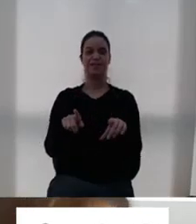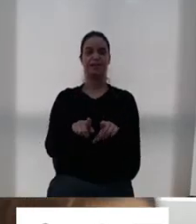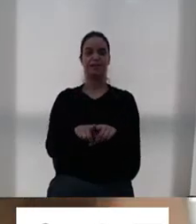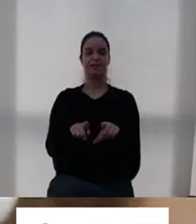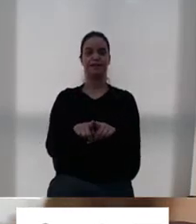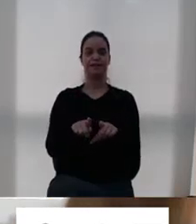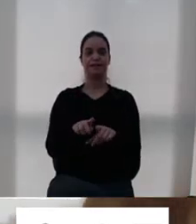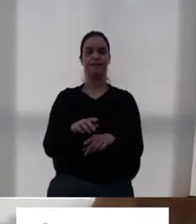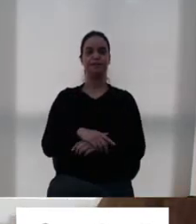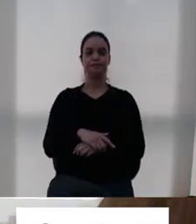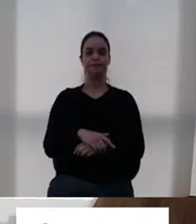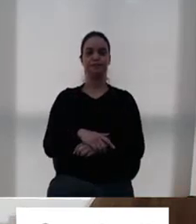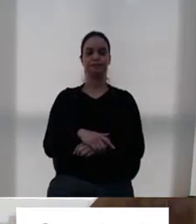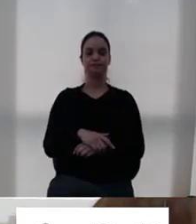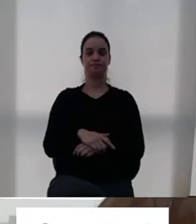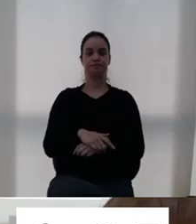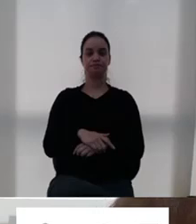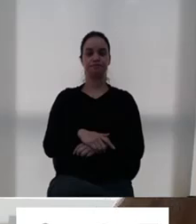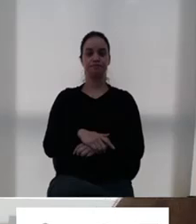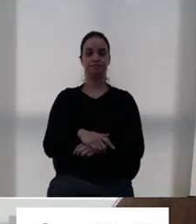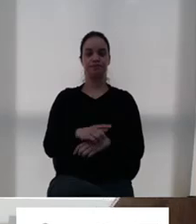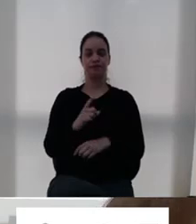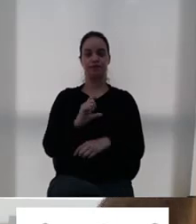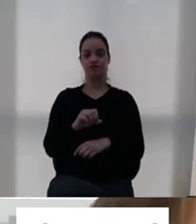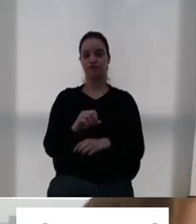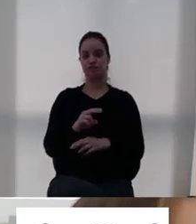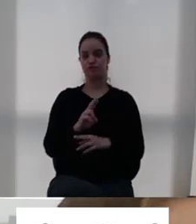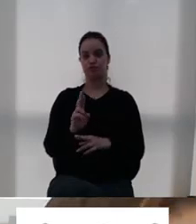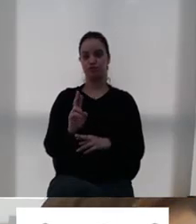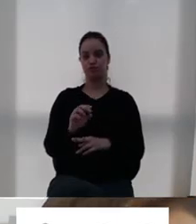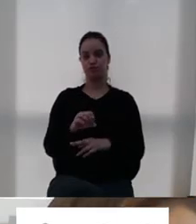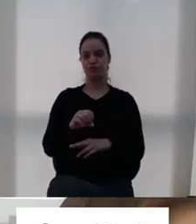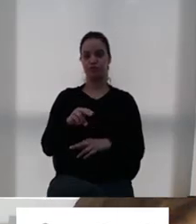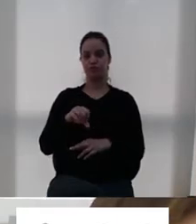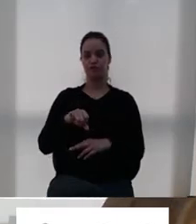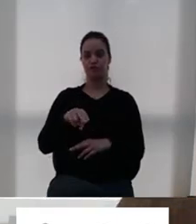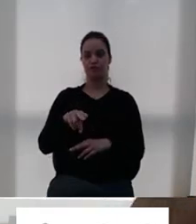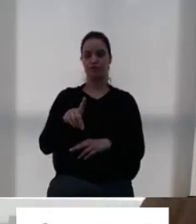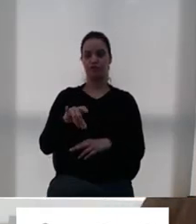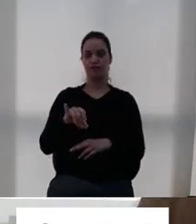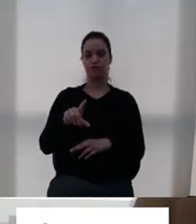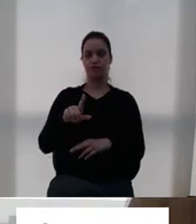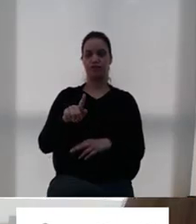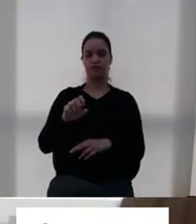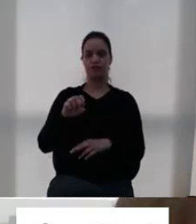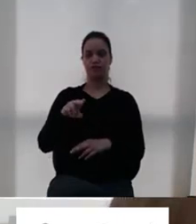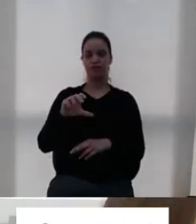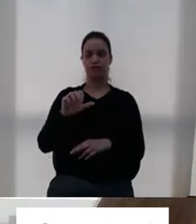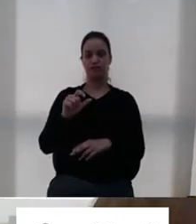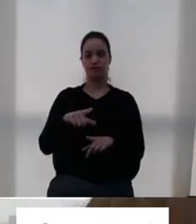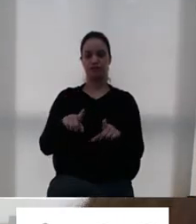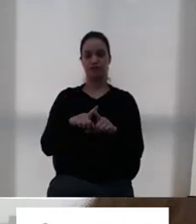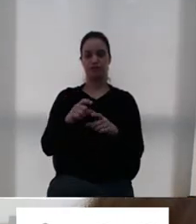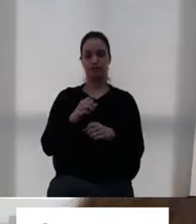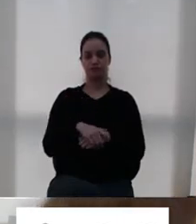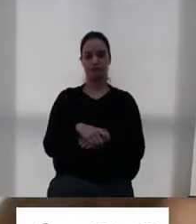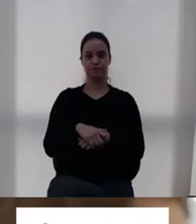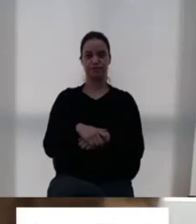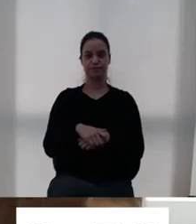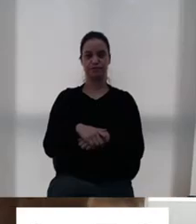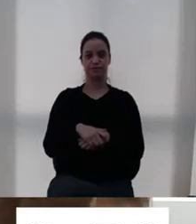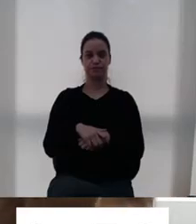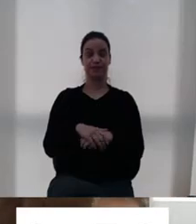de assento indígena, de nome indígena. Essa parceria foi feita com o Núcleo, Assessoria Civil e Primeira